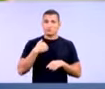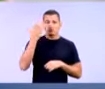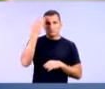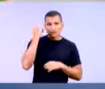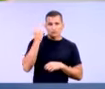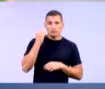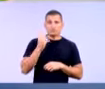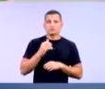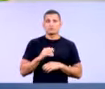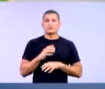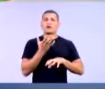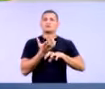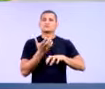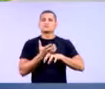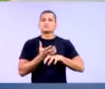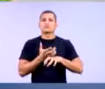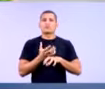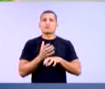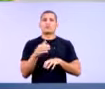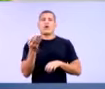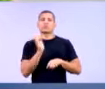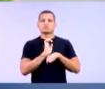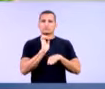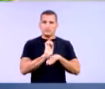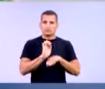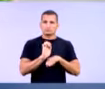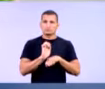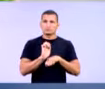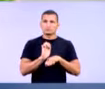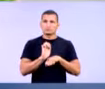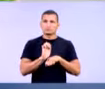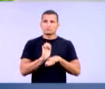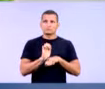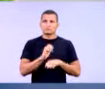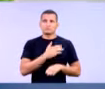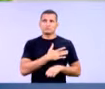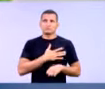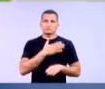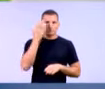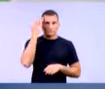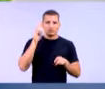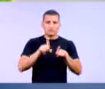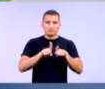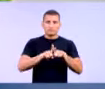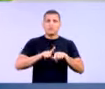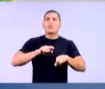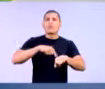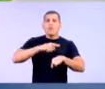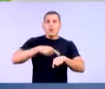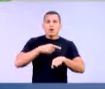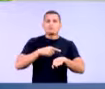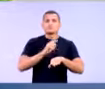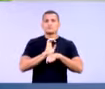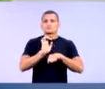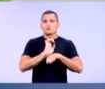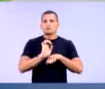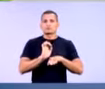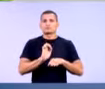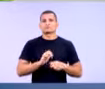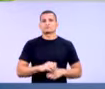as disciplinas que serão ofertadas no estágio, né? E que gostaria de saber também a carga horária do estágio, né? A